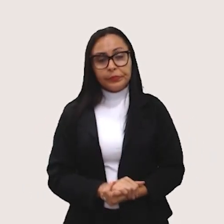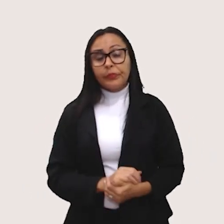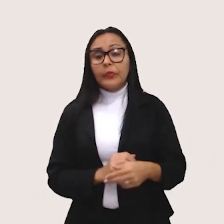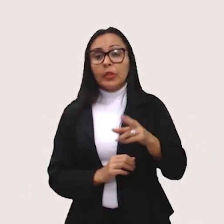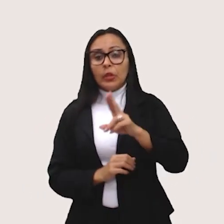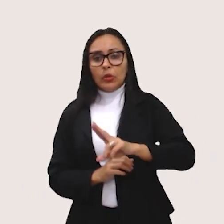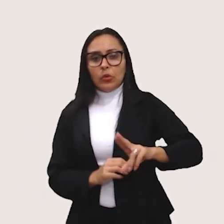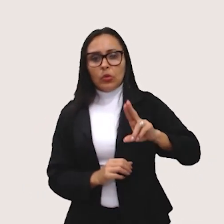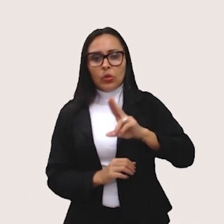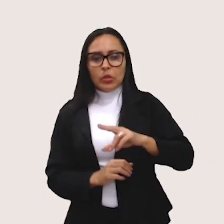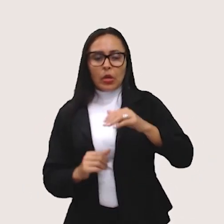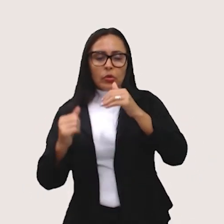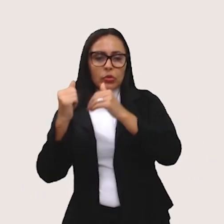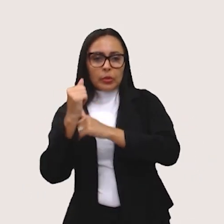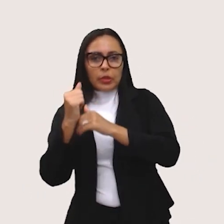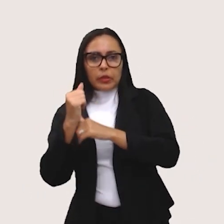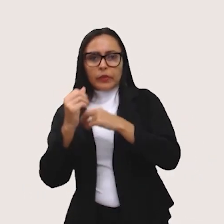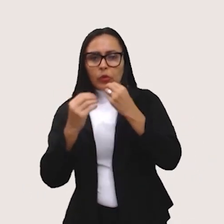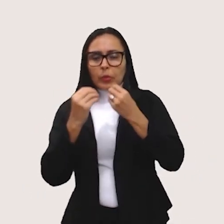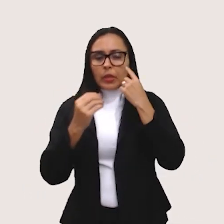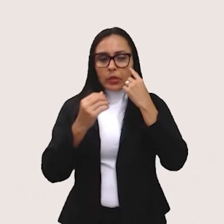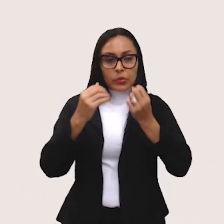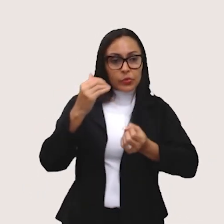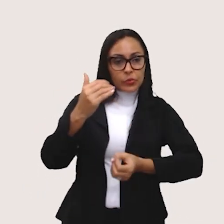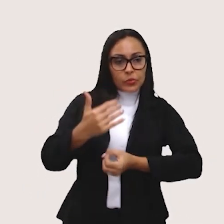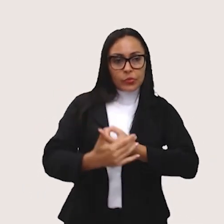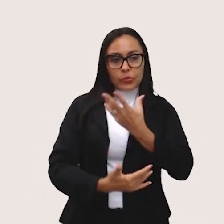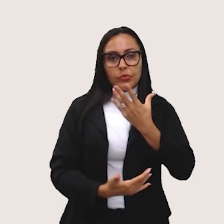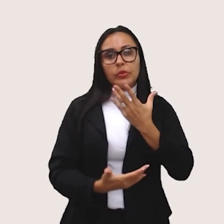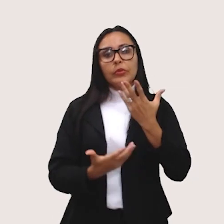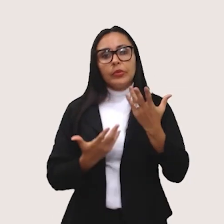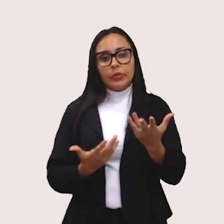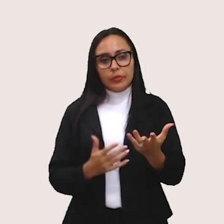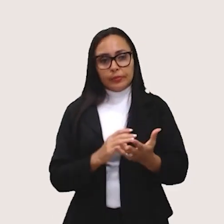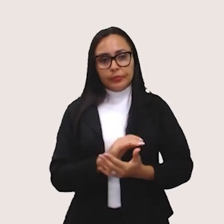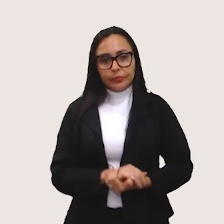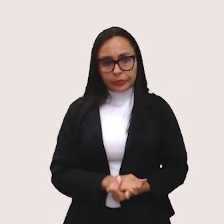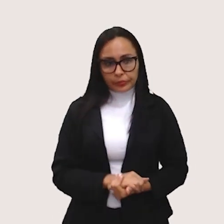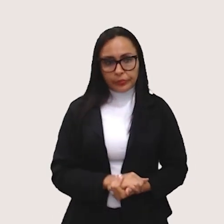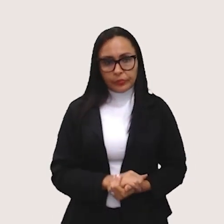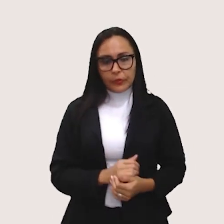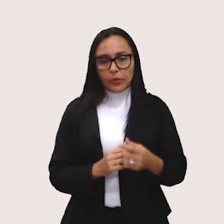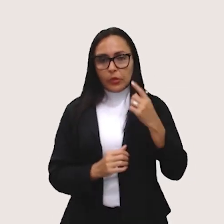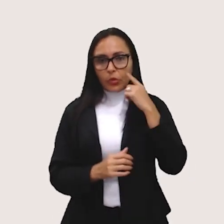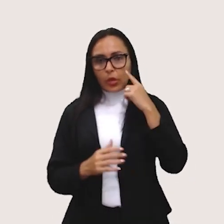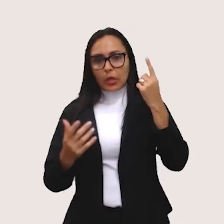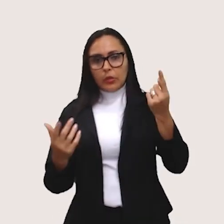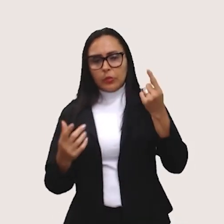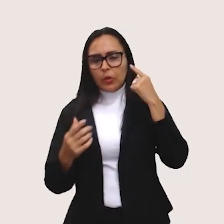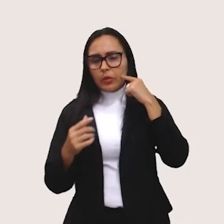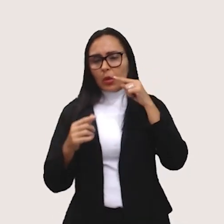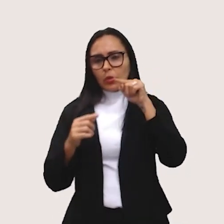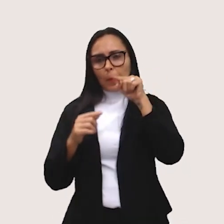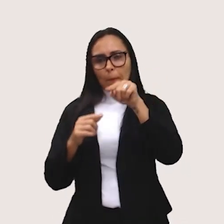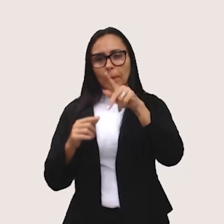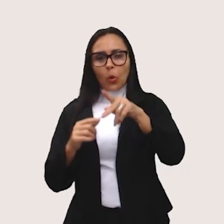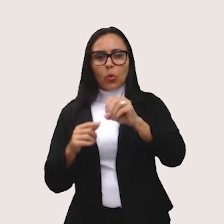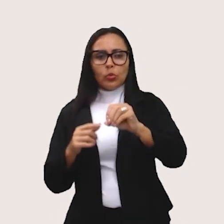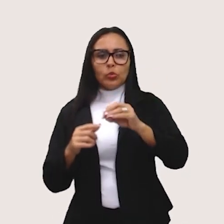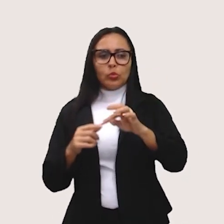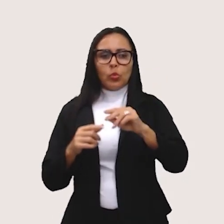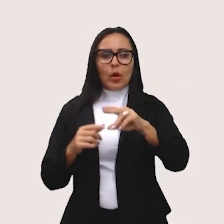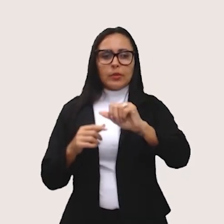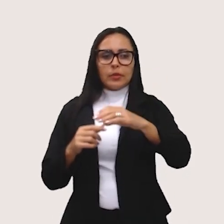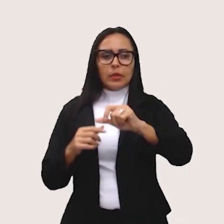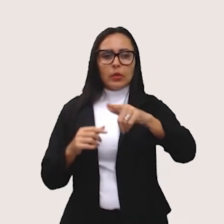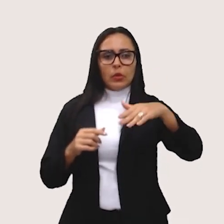os substantivos como eles nascem na sua origem, né? Então, trocar sinal de pontuação por símbolos matemáticos, por notas musicais e tal.